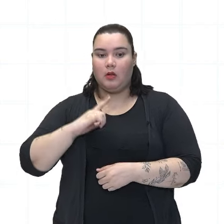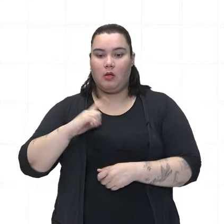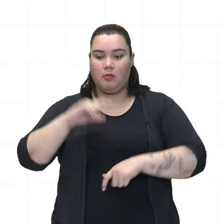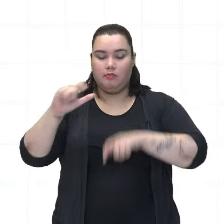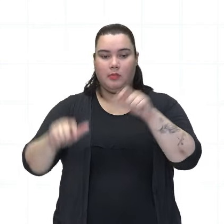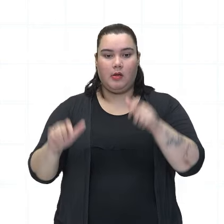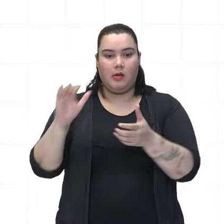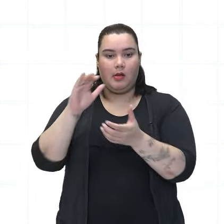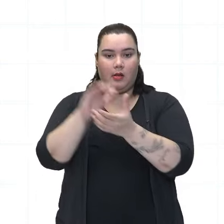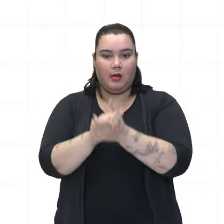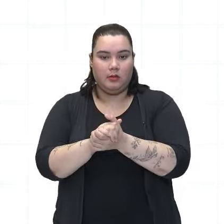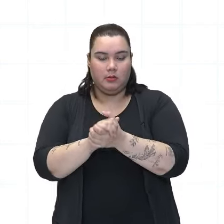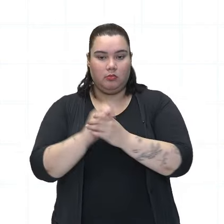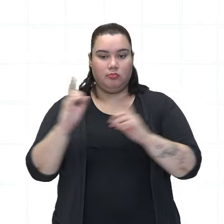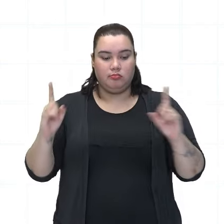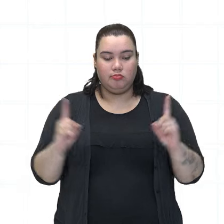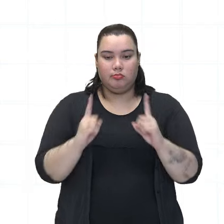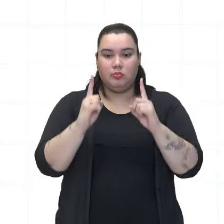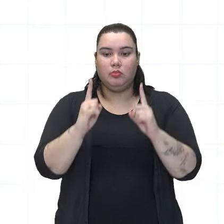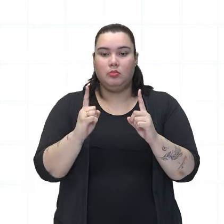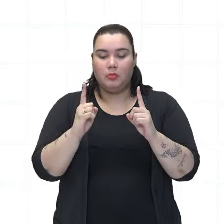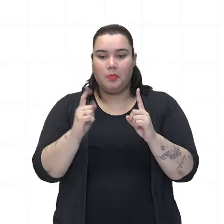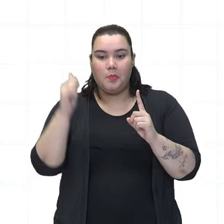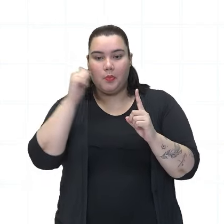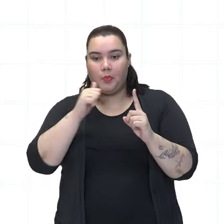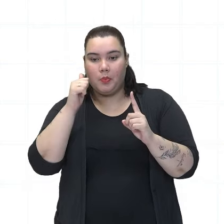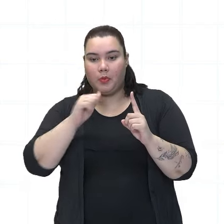são de mãos dadas, né, um para o outro.